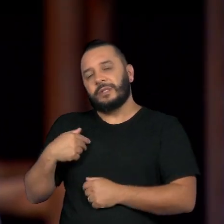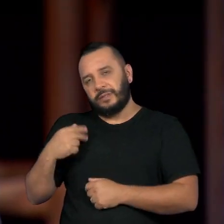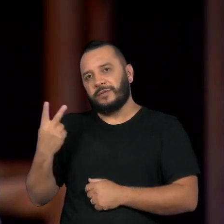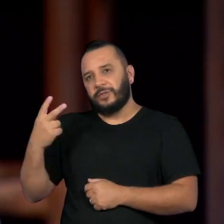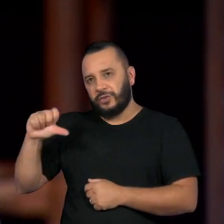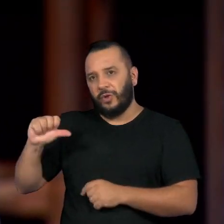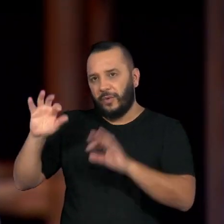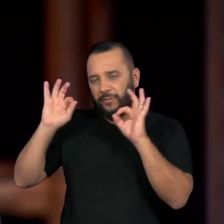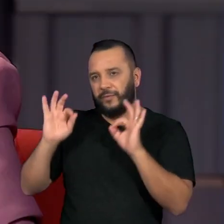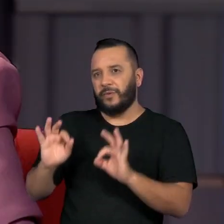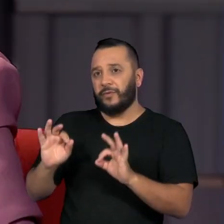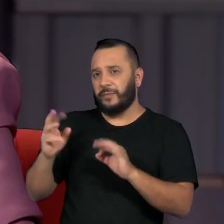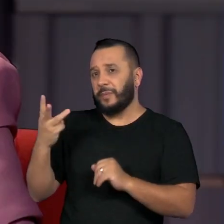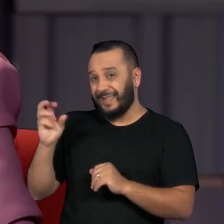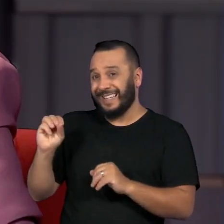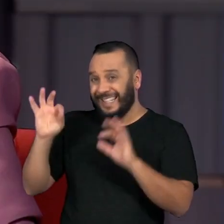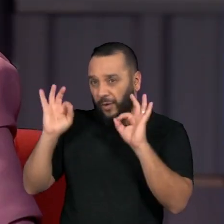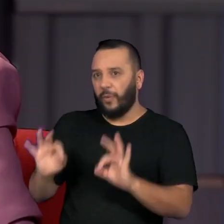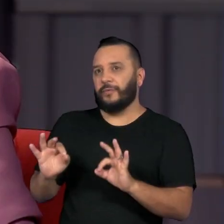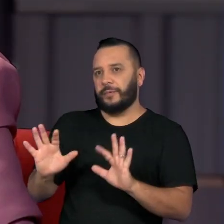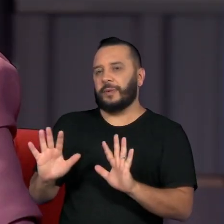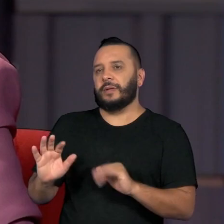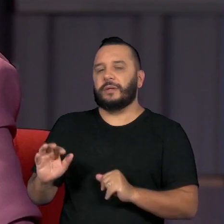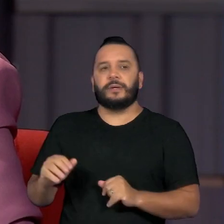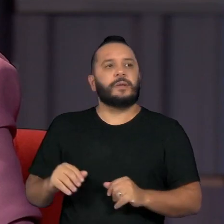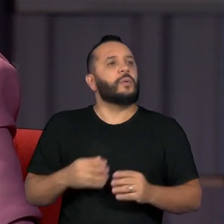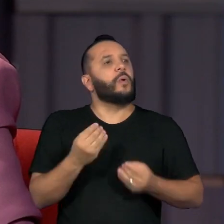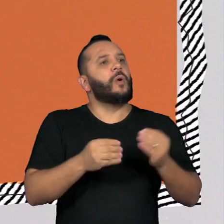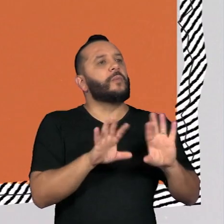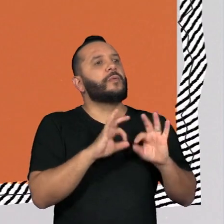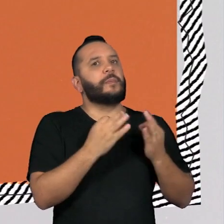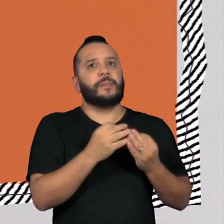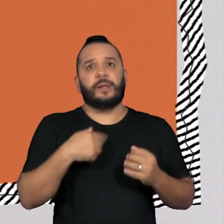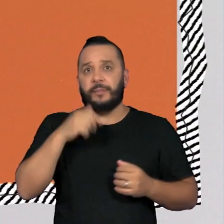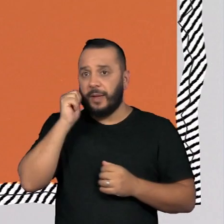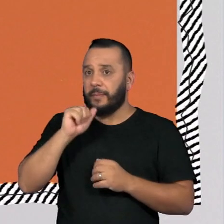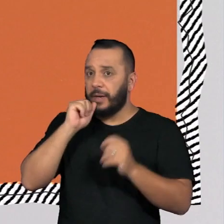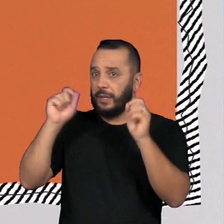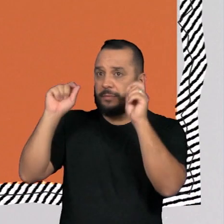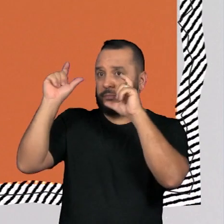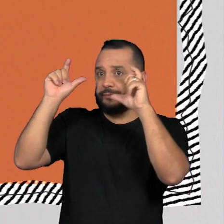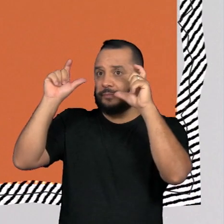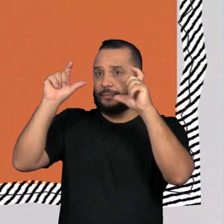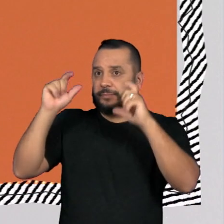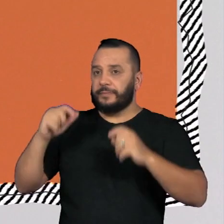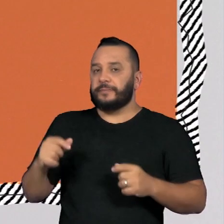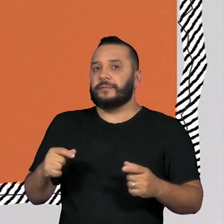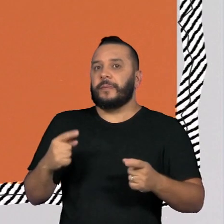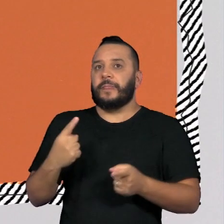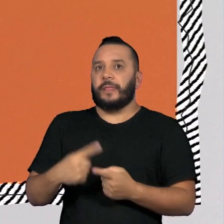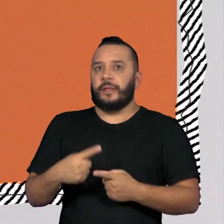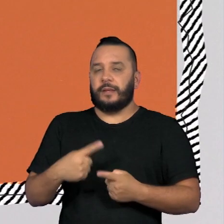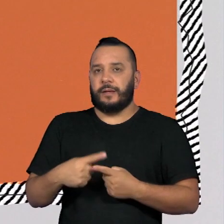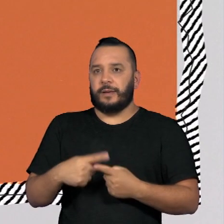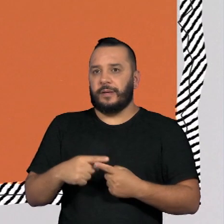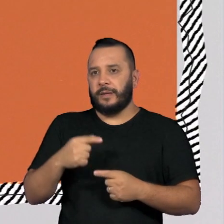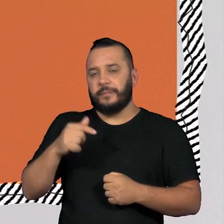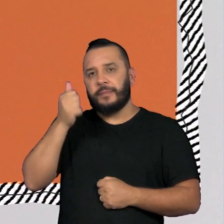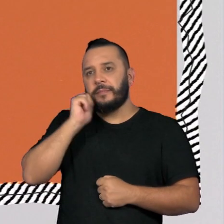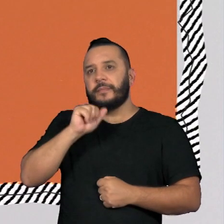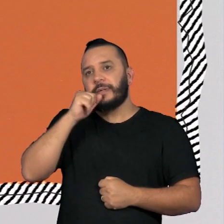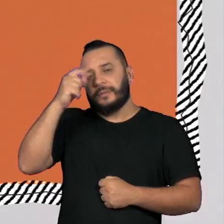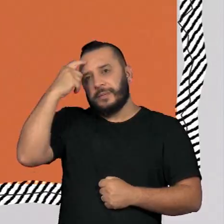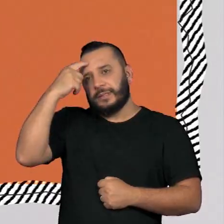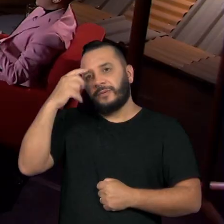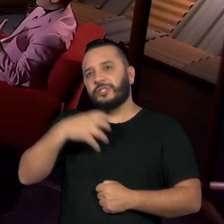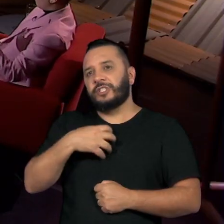da família? A minha mãe, ela ficou meio espantada porque ela não achava que era meu jeito de